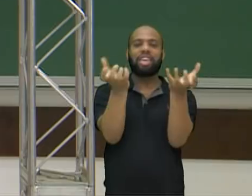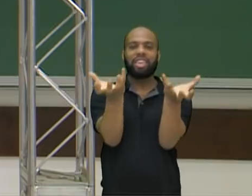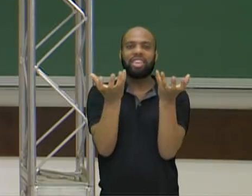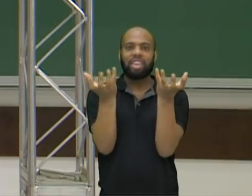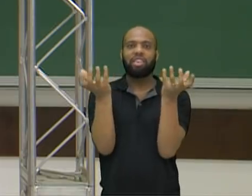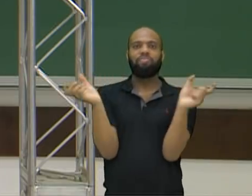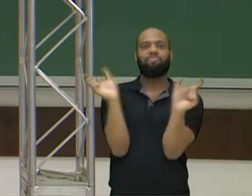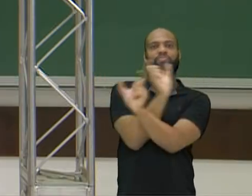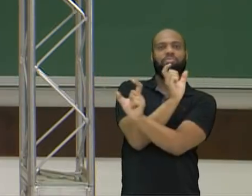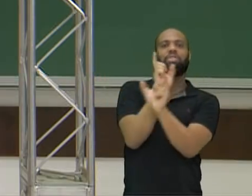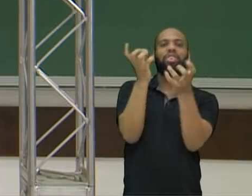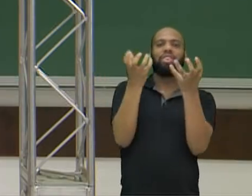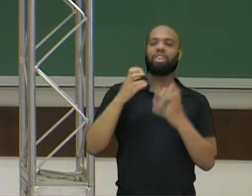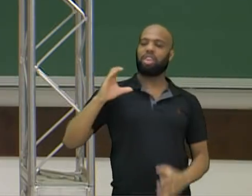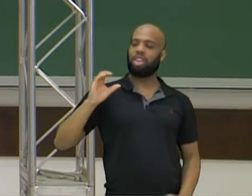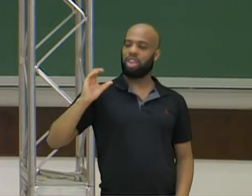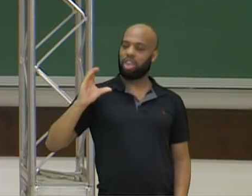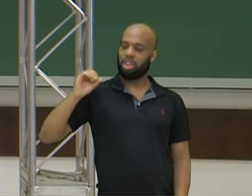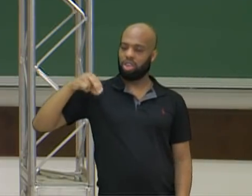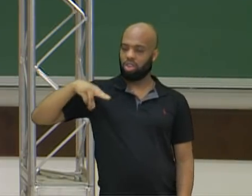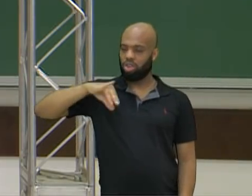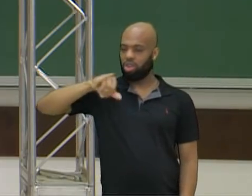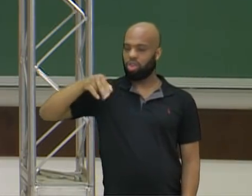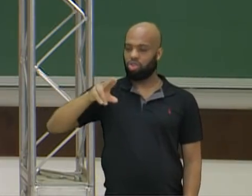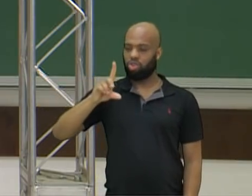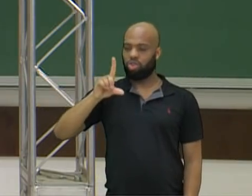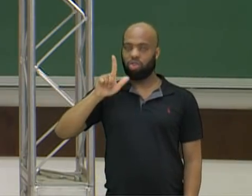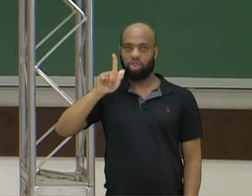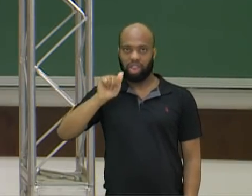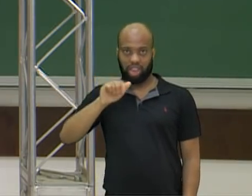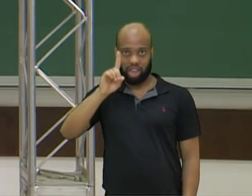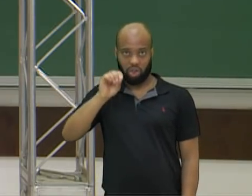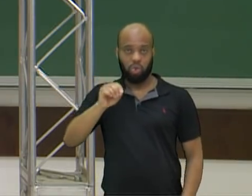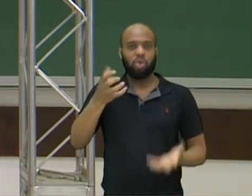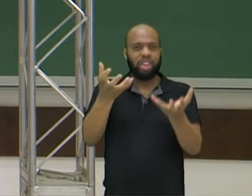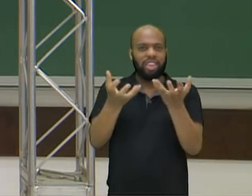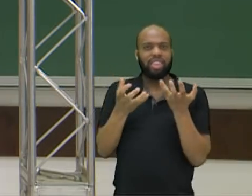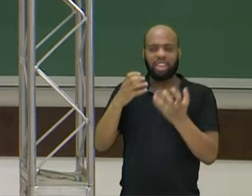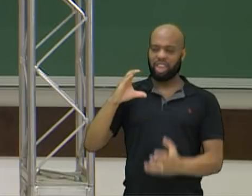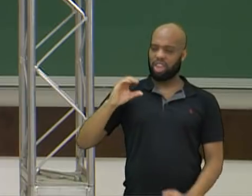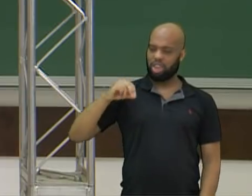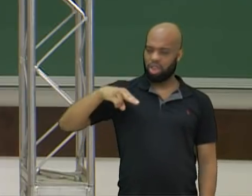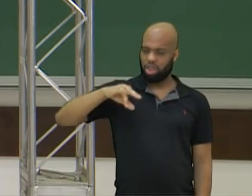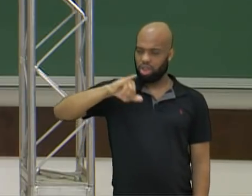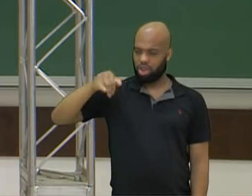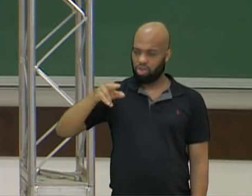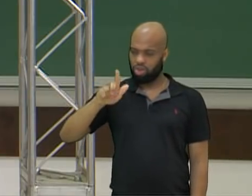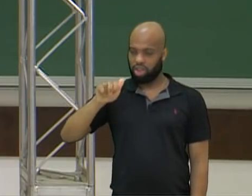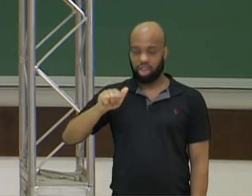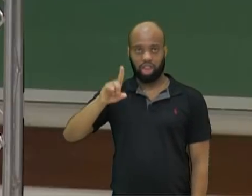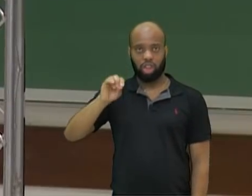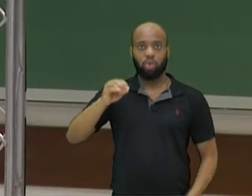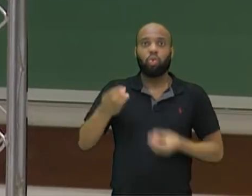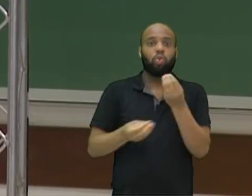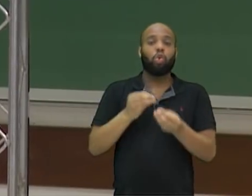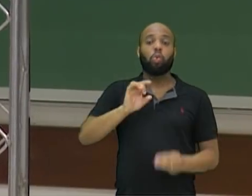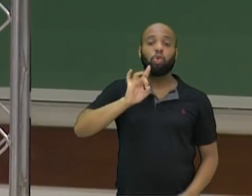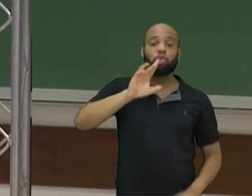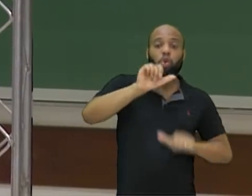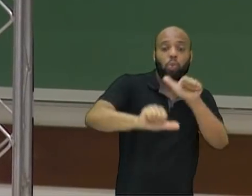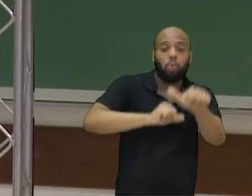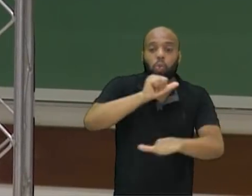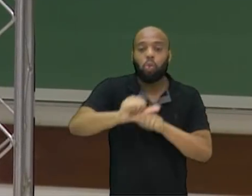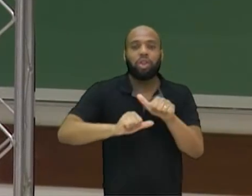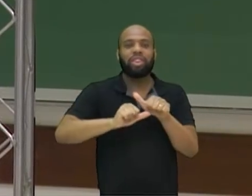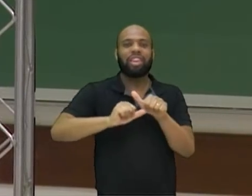enunciado, o que é pedido é o conjugado. Então, se você quer o conjugado, ele vai mudar somente o sinal